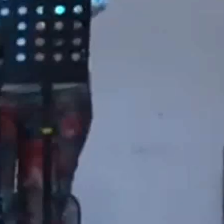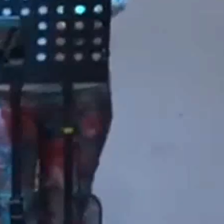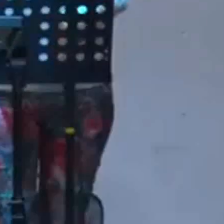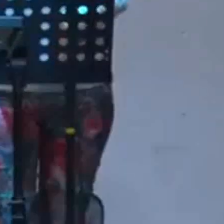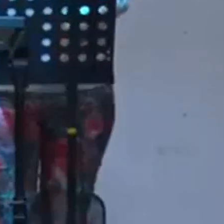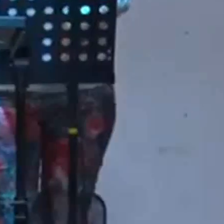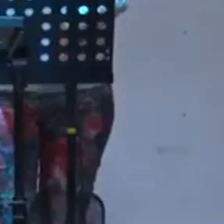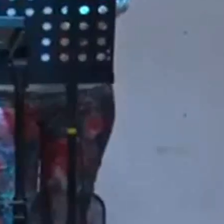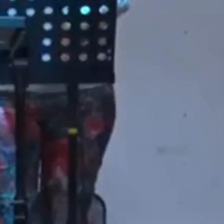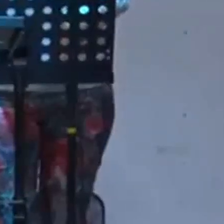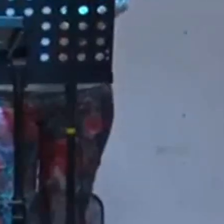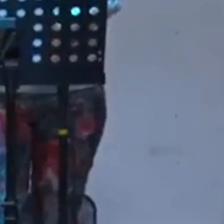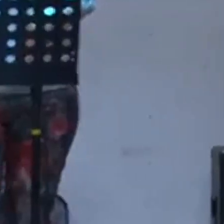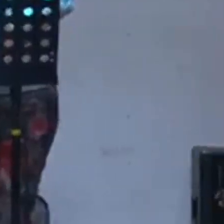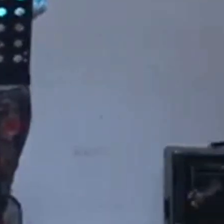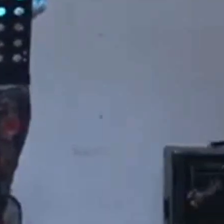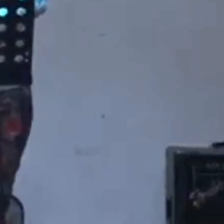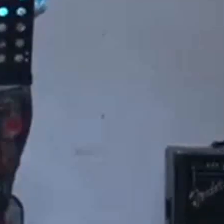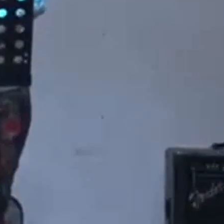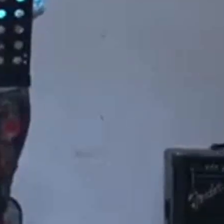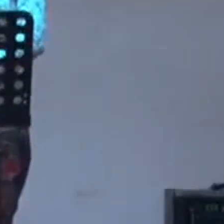justificado do pecado. Aleluia.